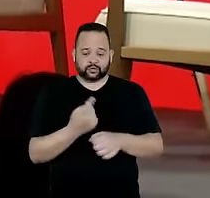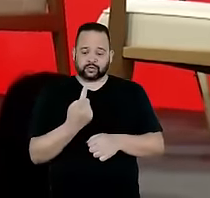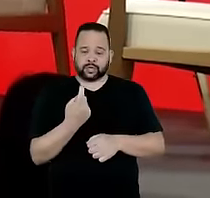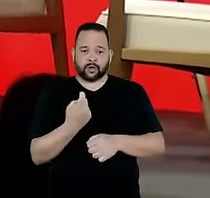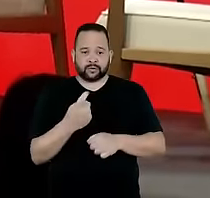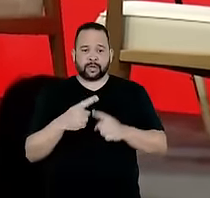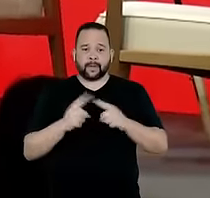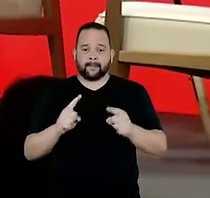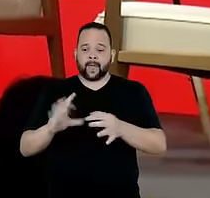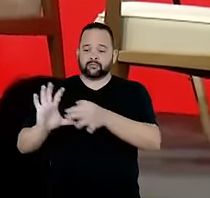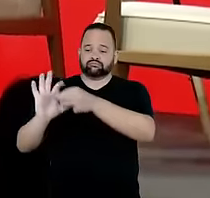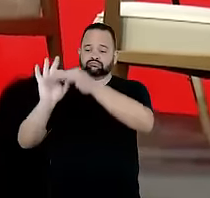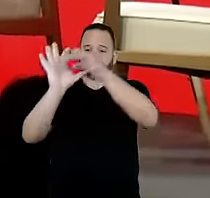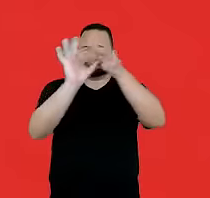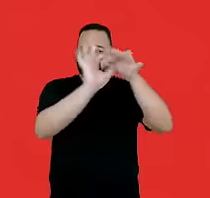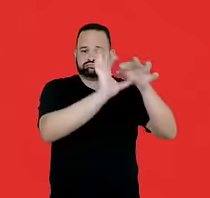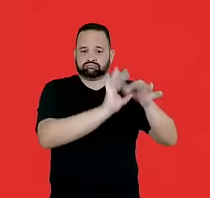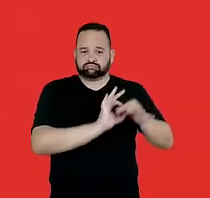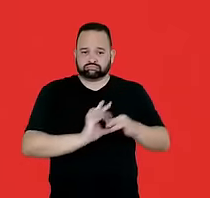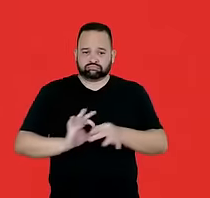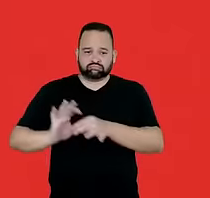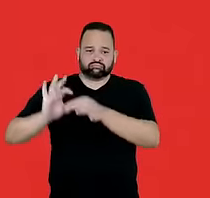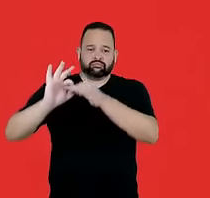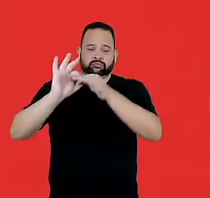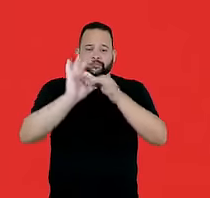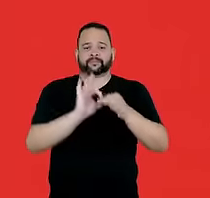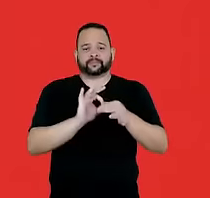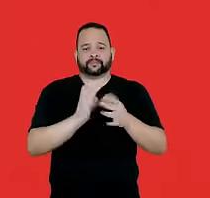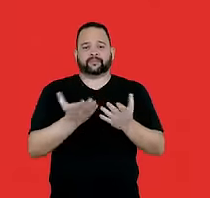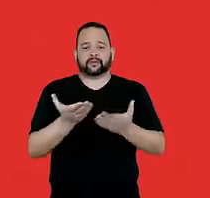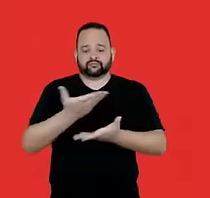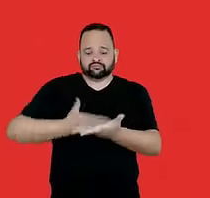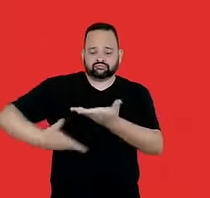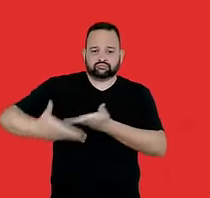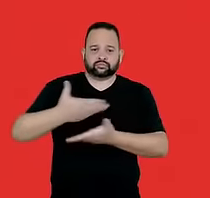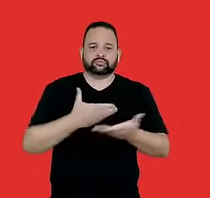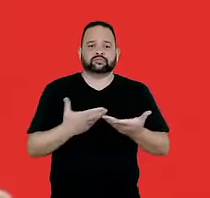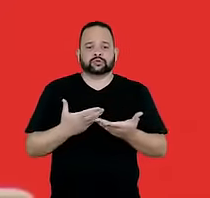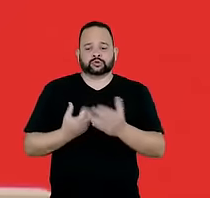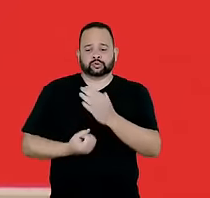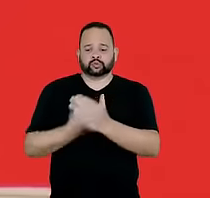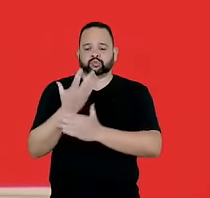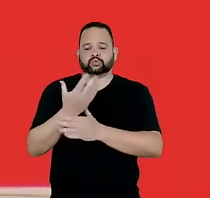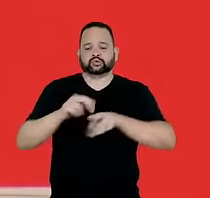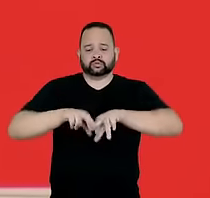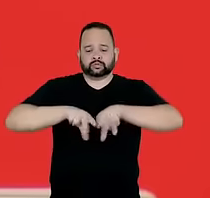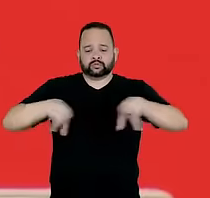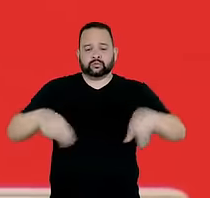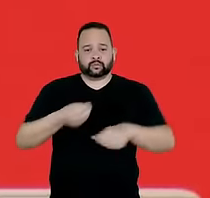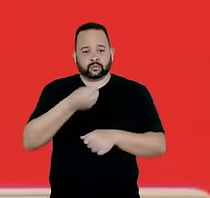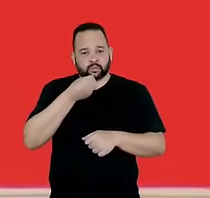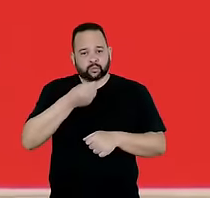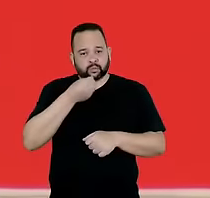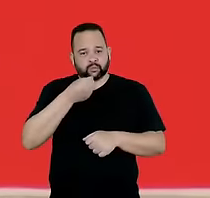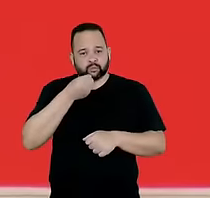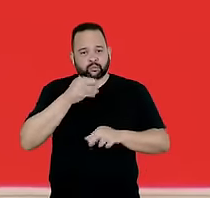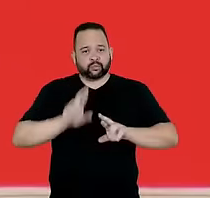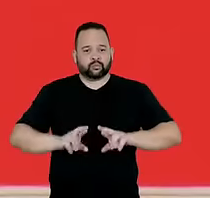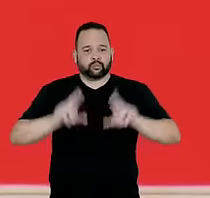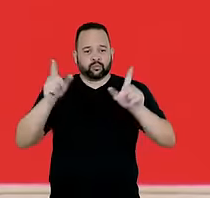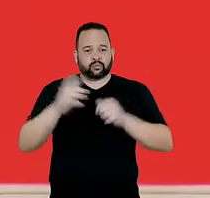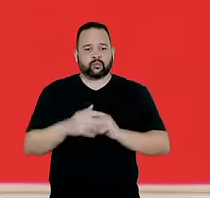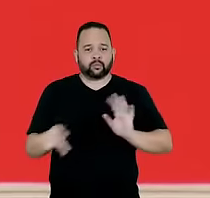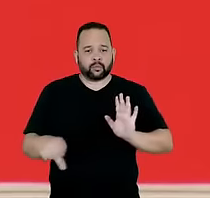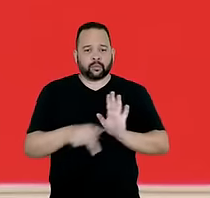que se transforma em muitas oportunidades e diferenciais exclusivos à